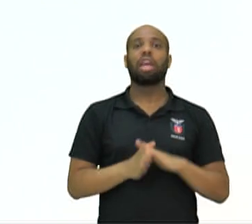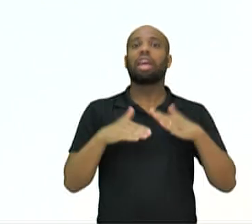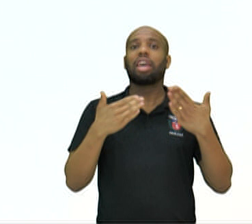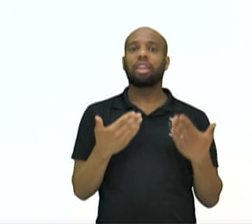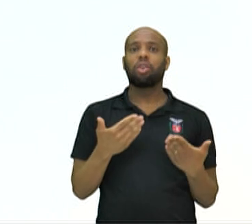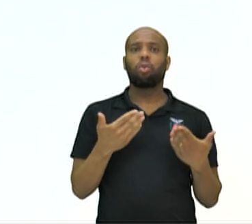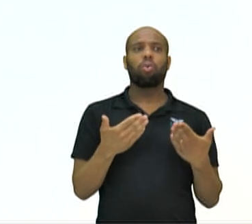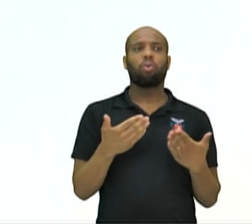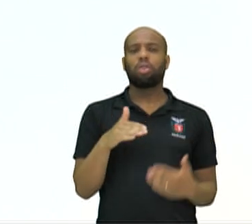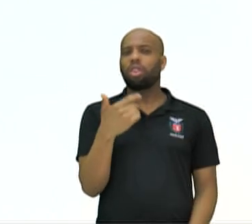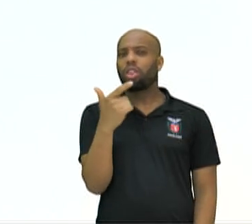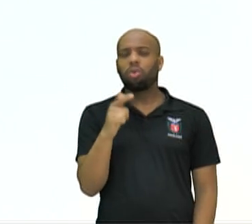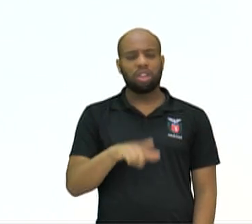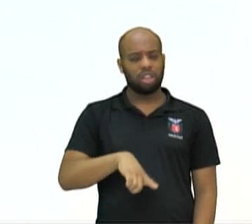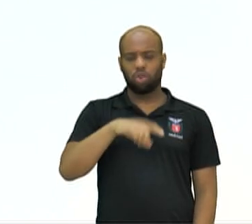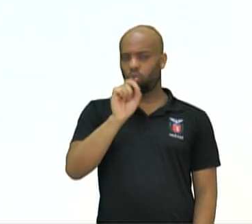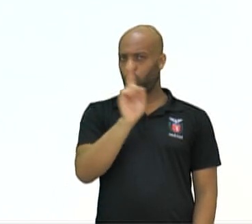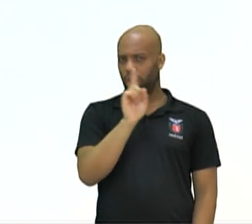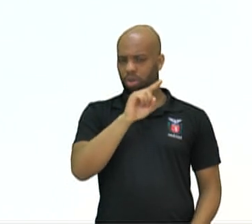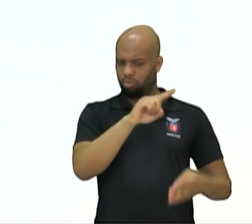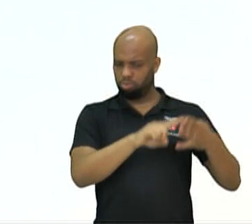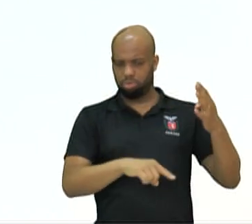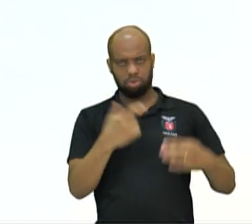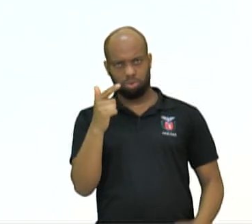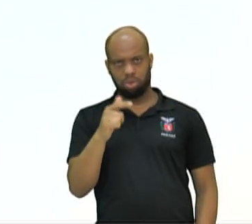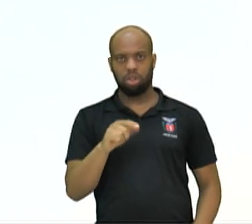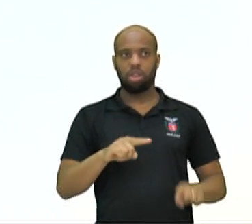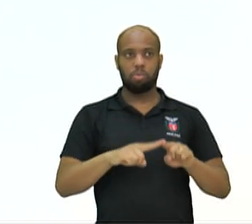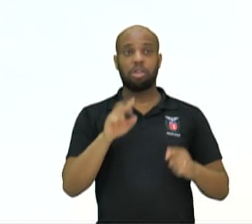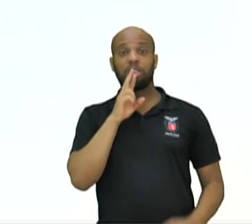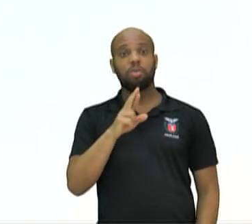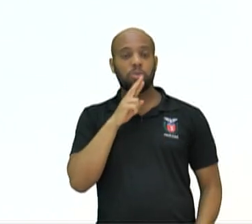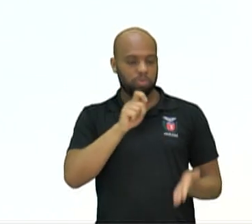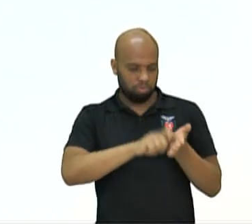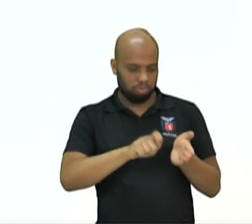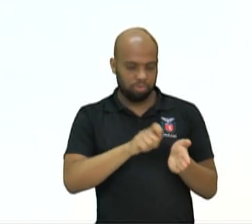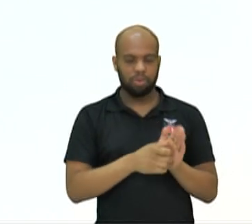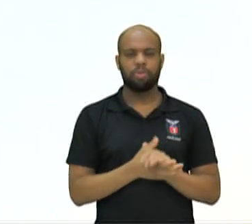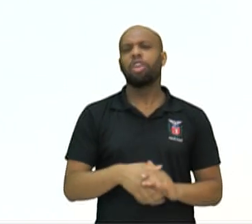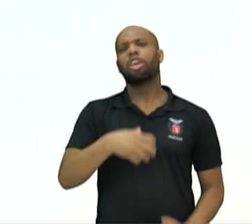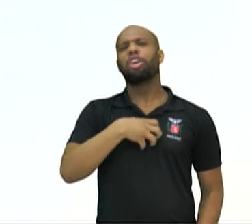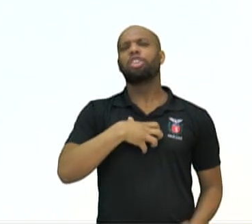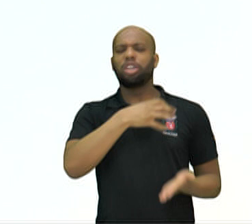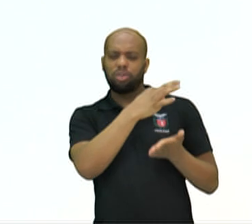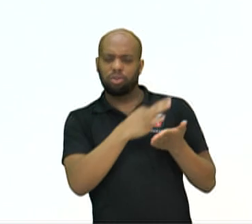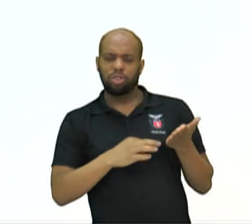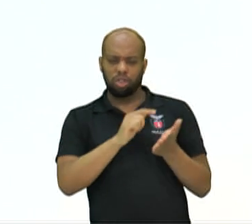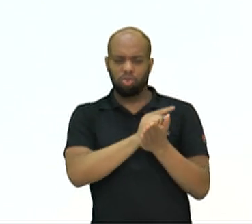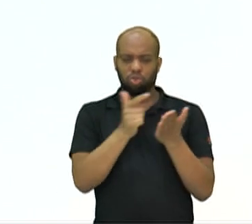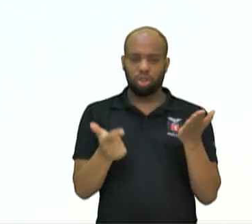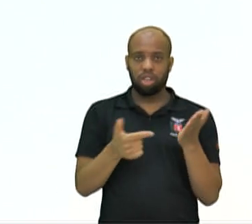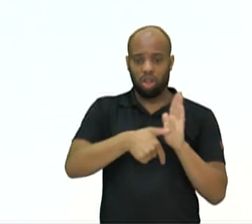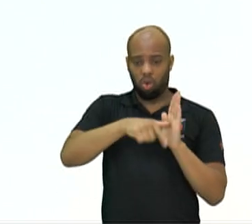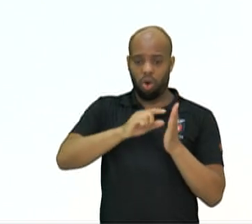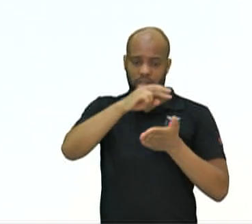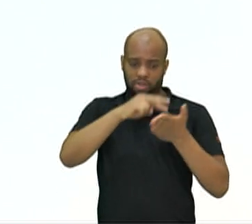tem alternativa. Vamos lá? De que maneira o texto jornalístico que